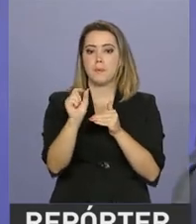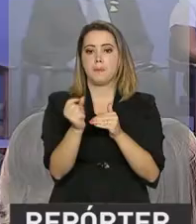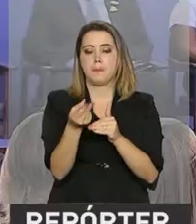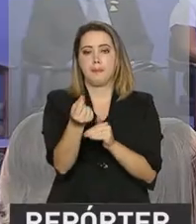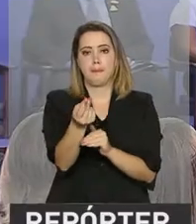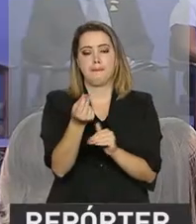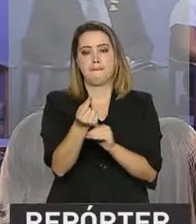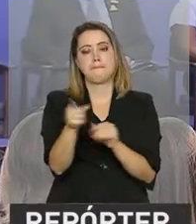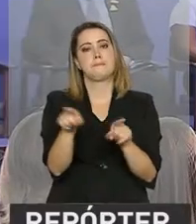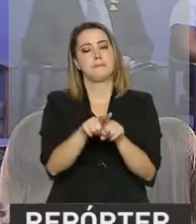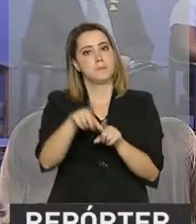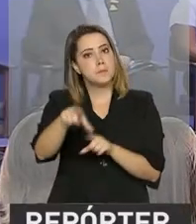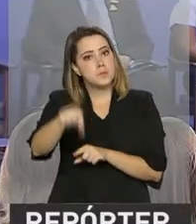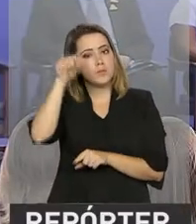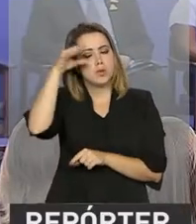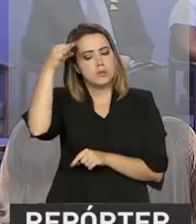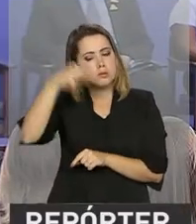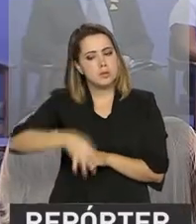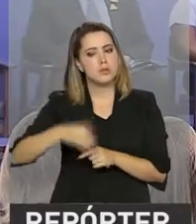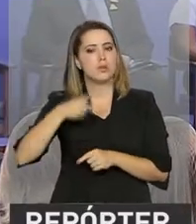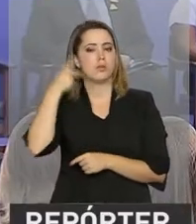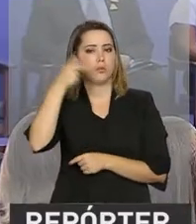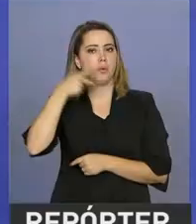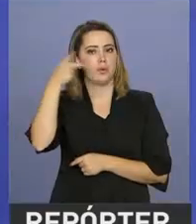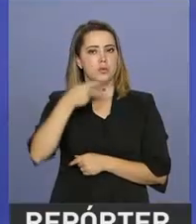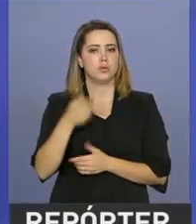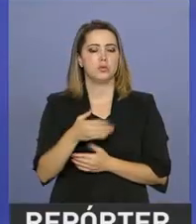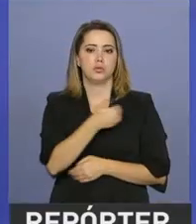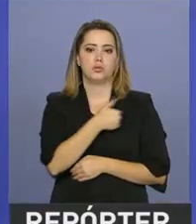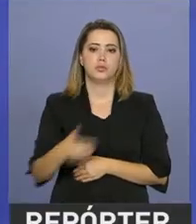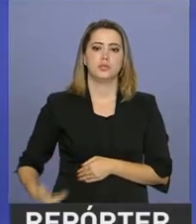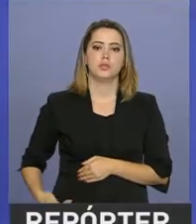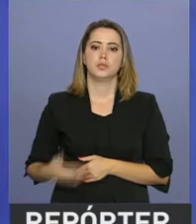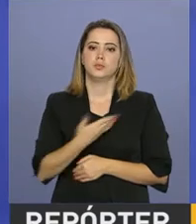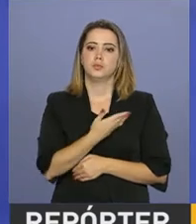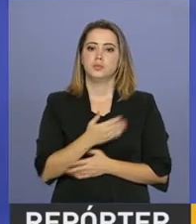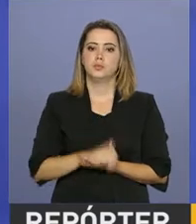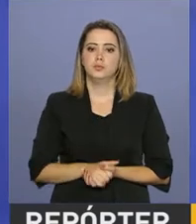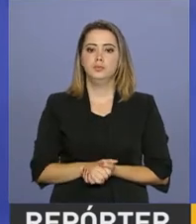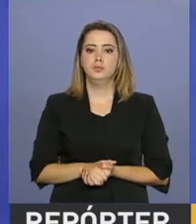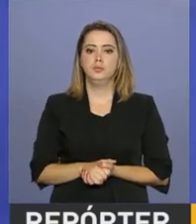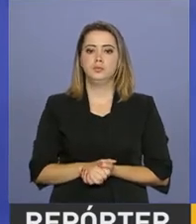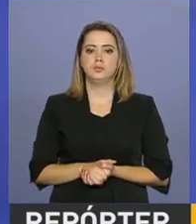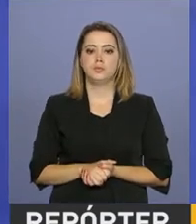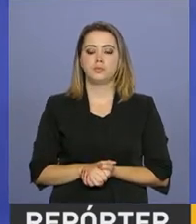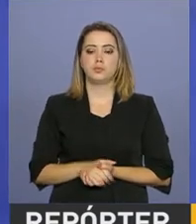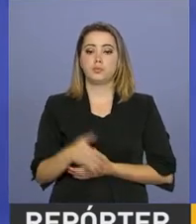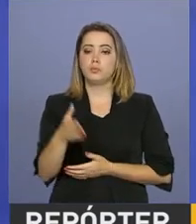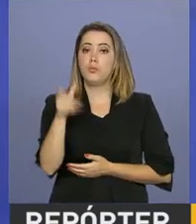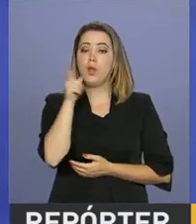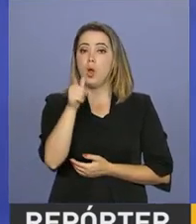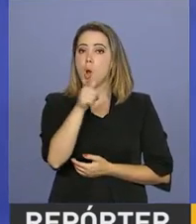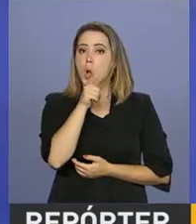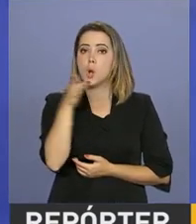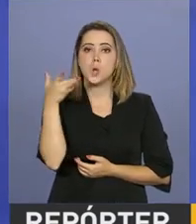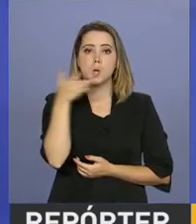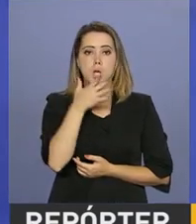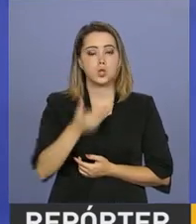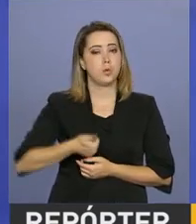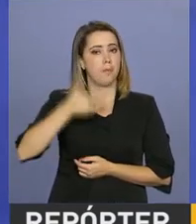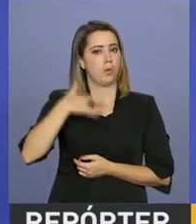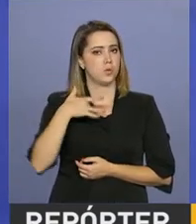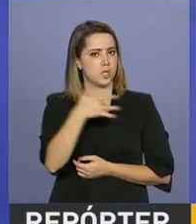foi uma decisão política do governo alimentação de boa qualidade é assegurar que o aluno